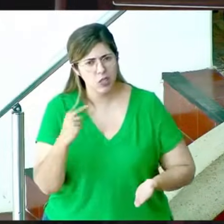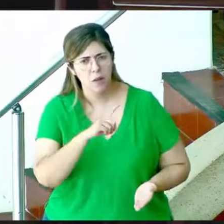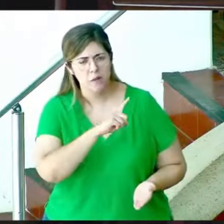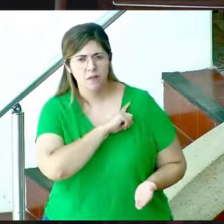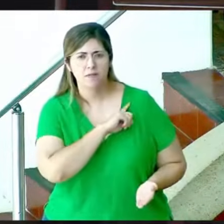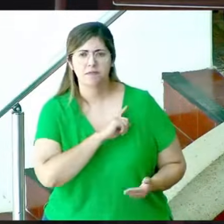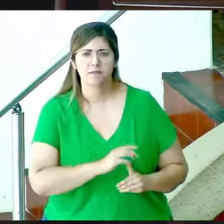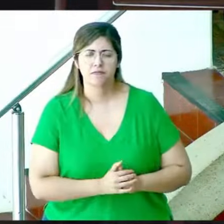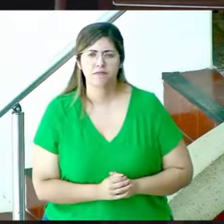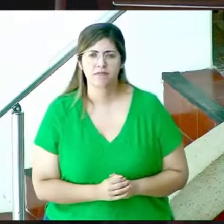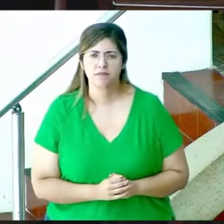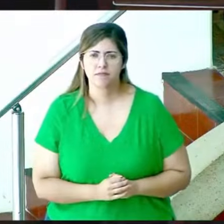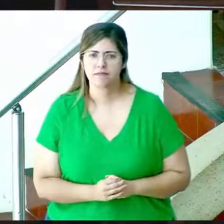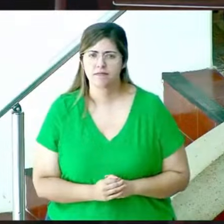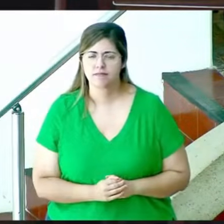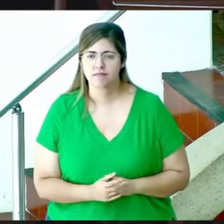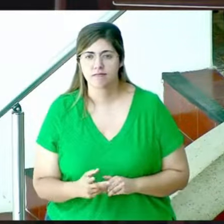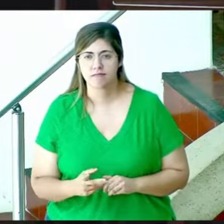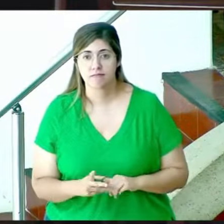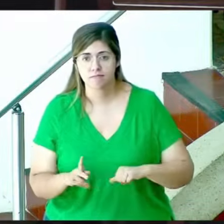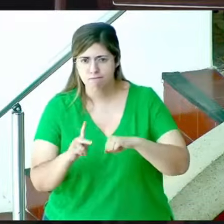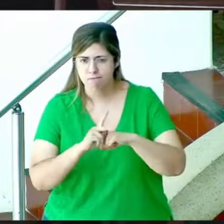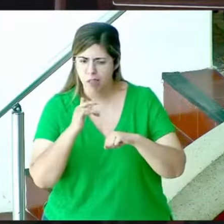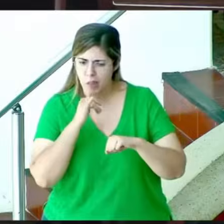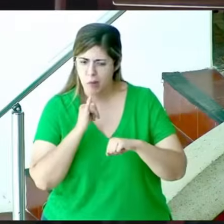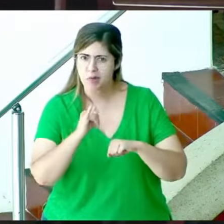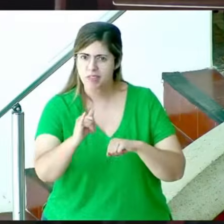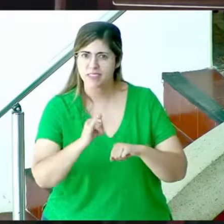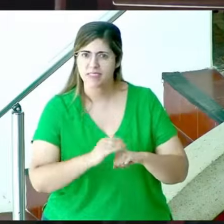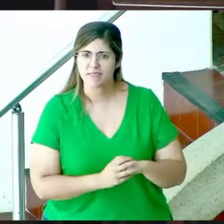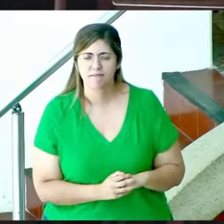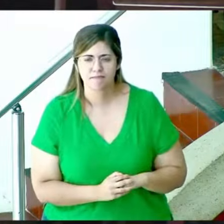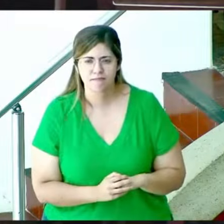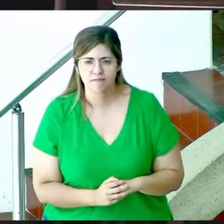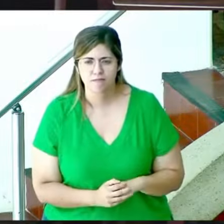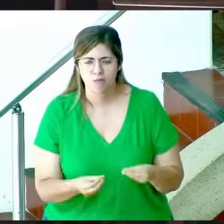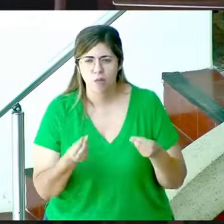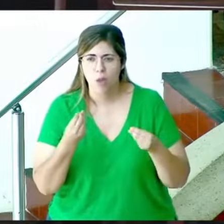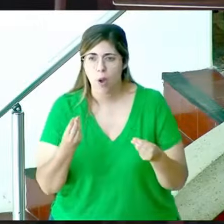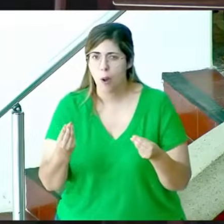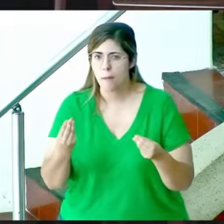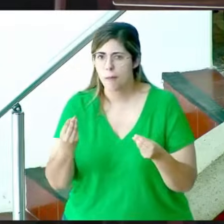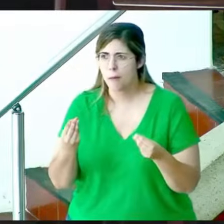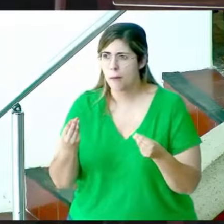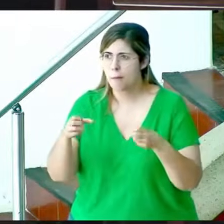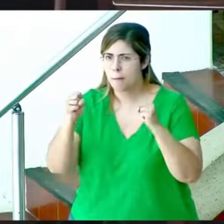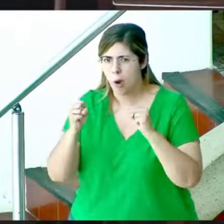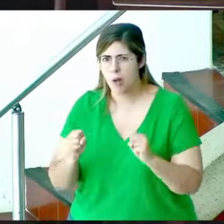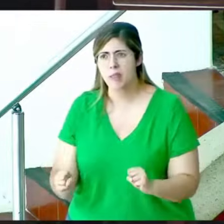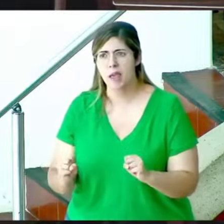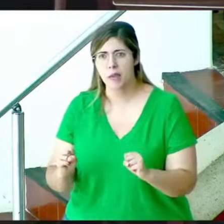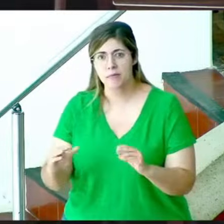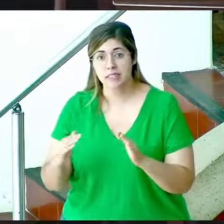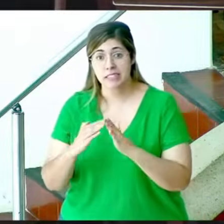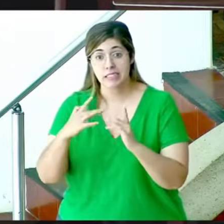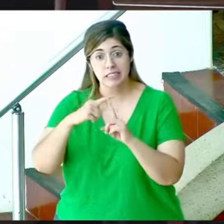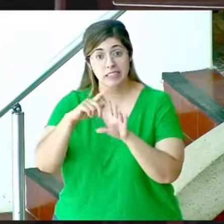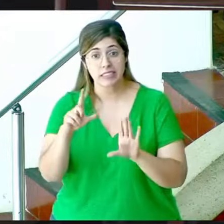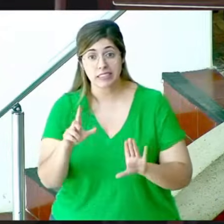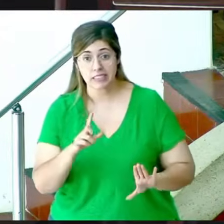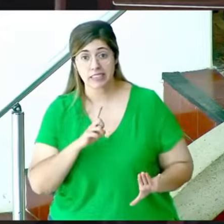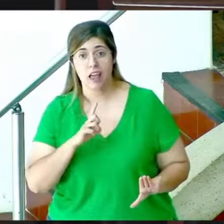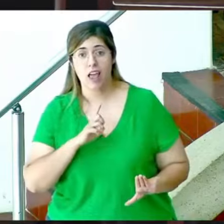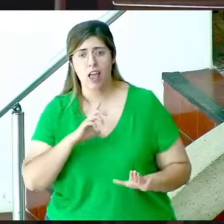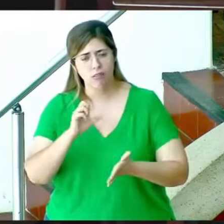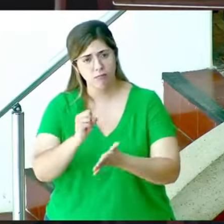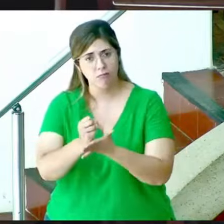É disso que Pedro está falando. O que é que nós podemos ser como igreja? O que podemos ser? Então, sobriedade